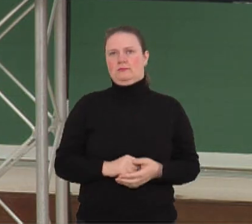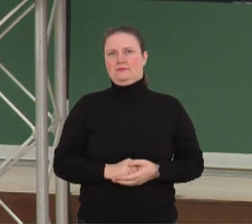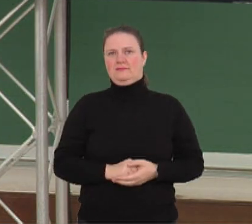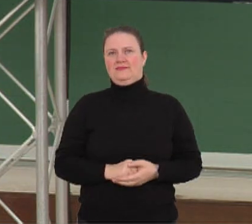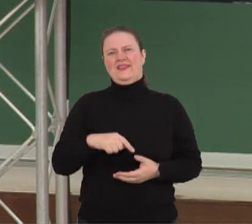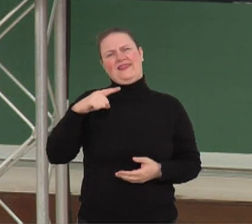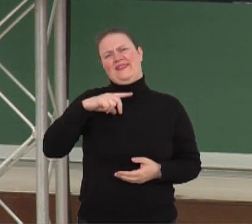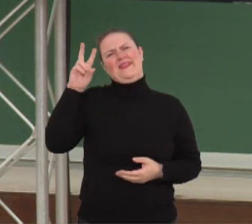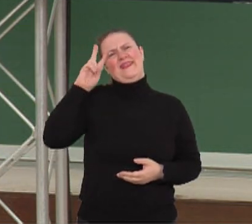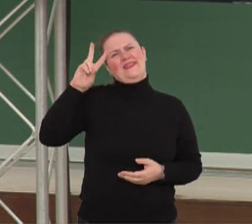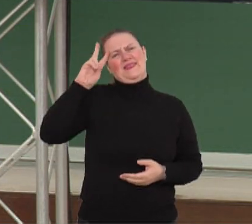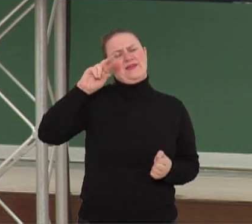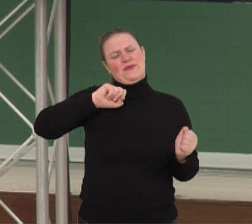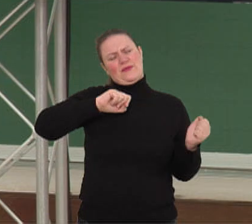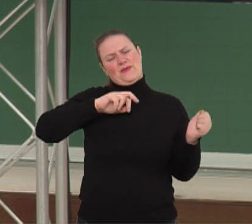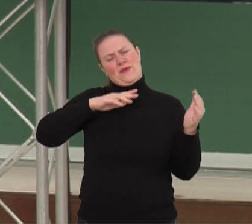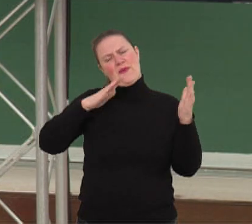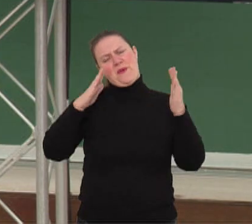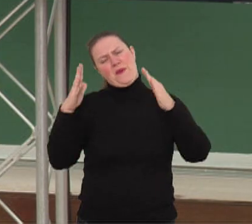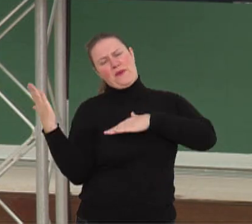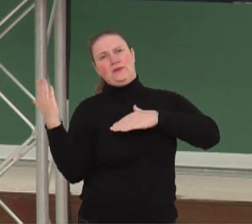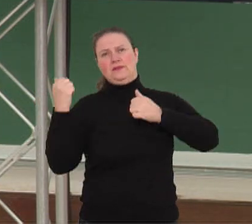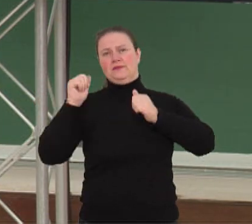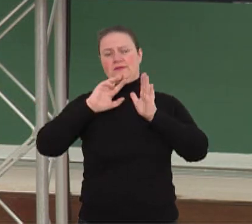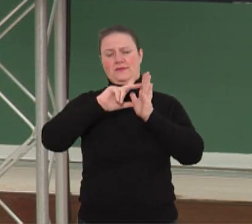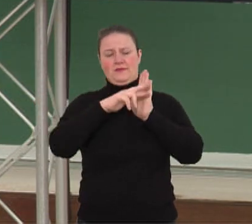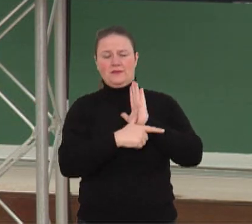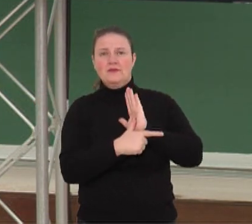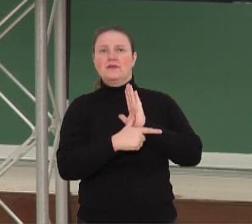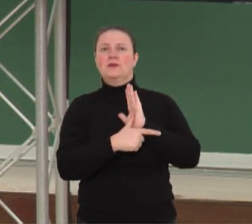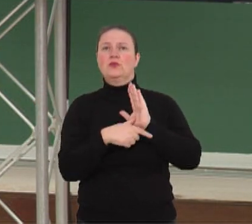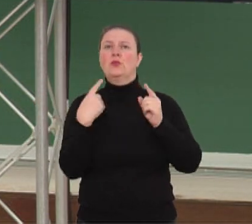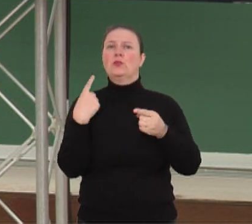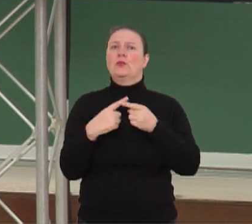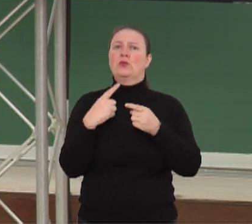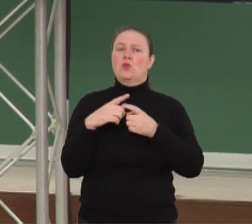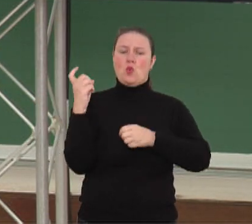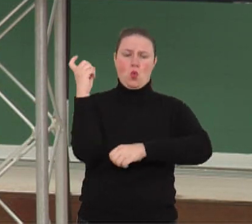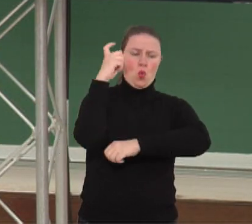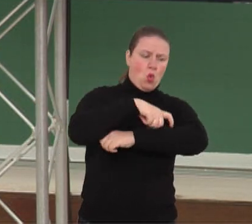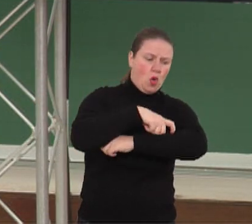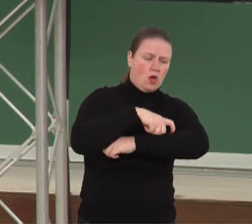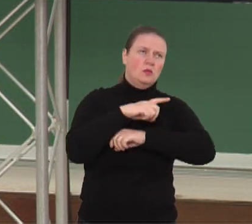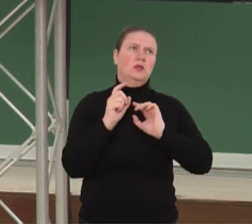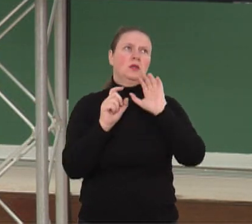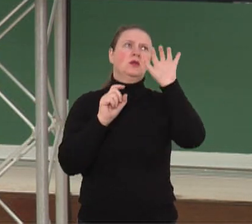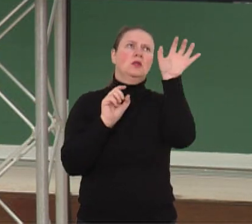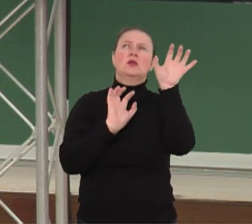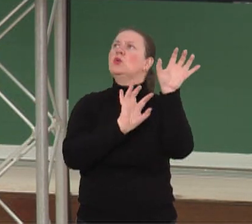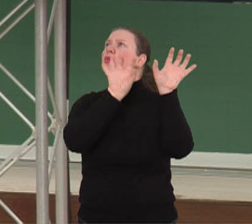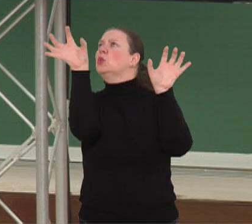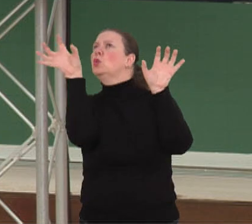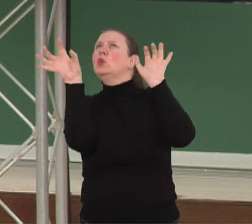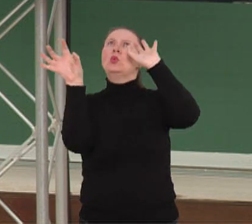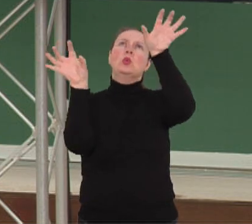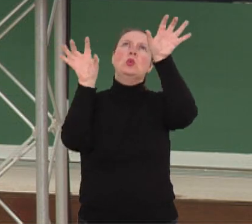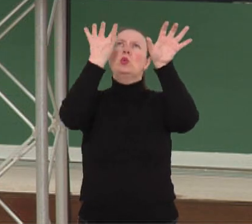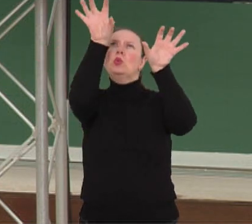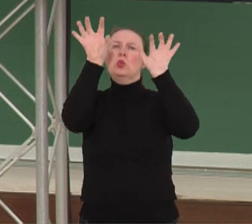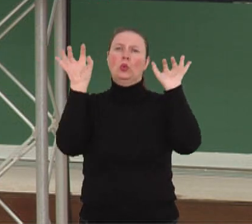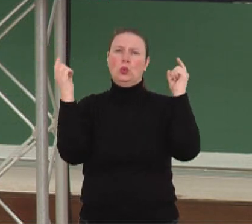Interessante, tem várias histórias explicando por que o Órion foi colocado de um lado do céu, o escorpião do outro, e a briga do